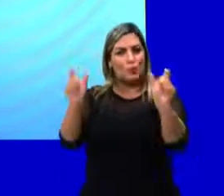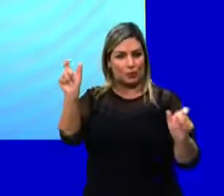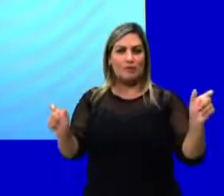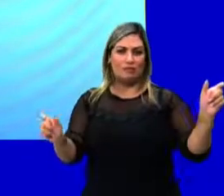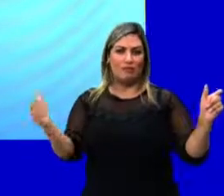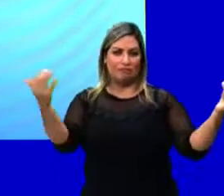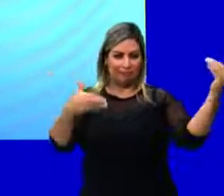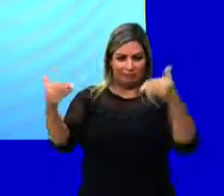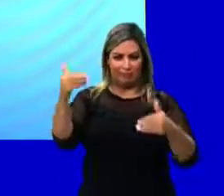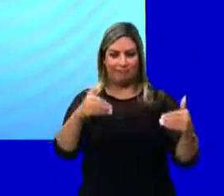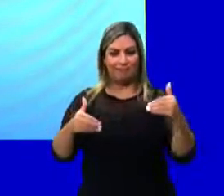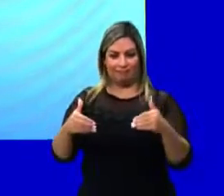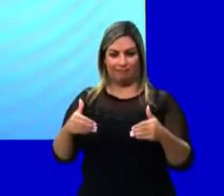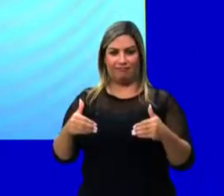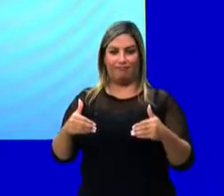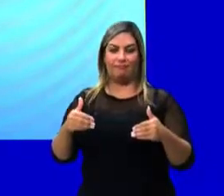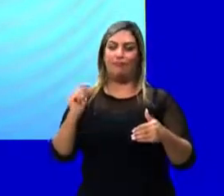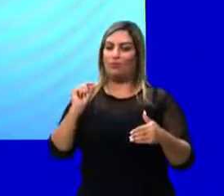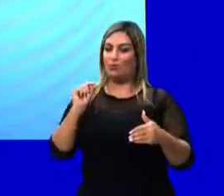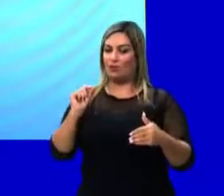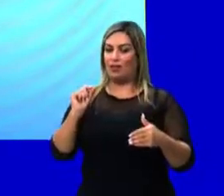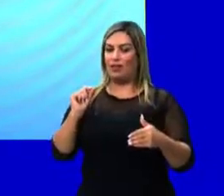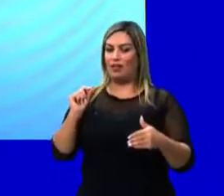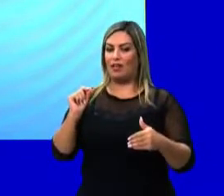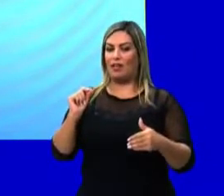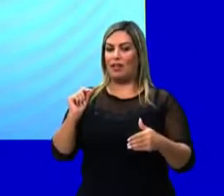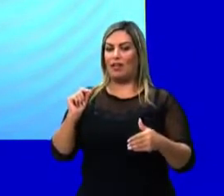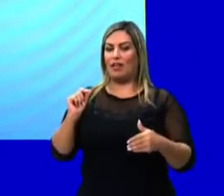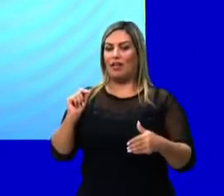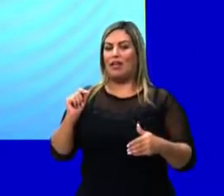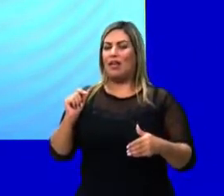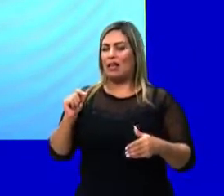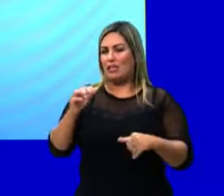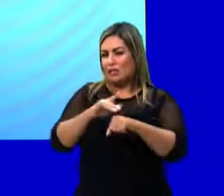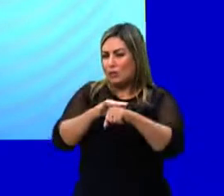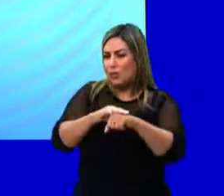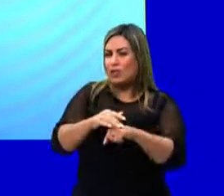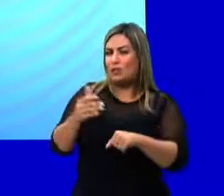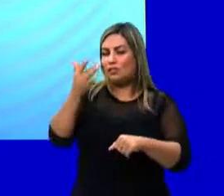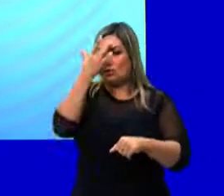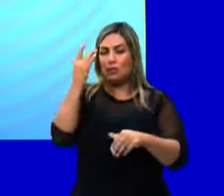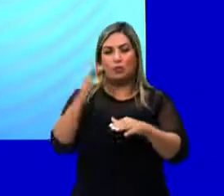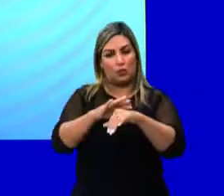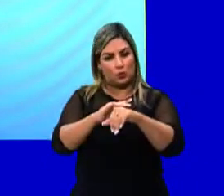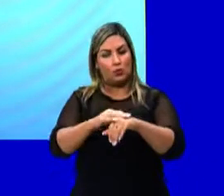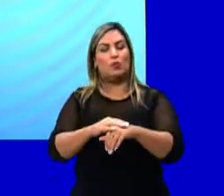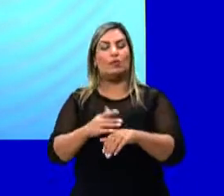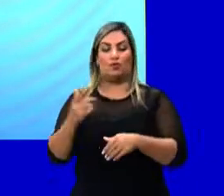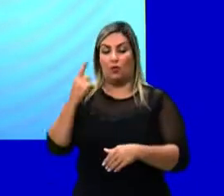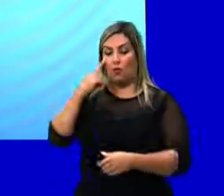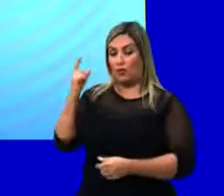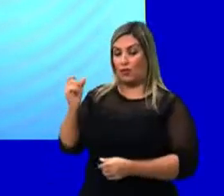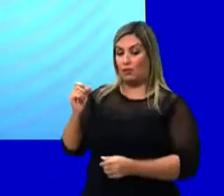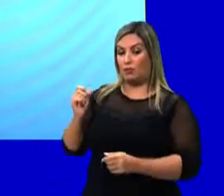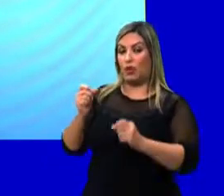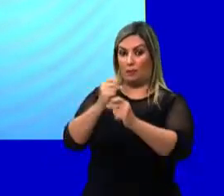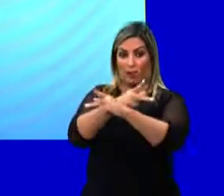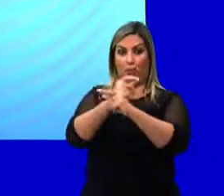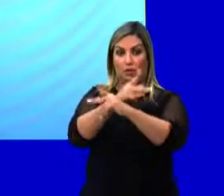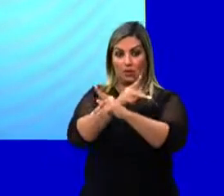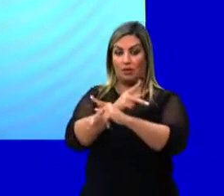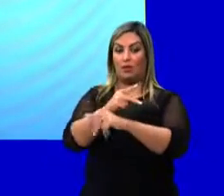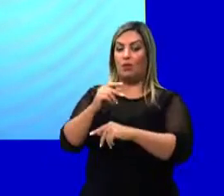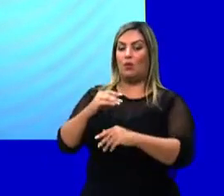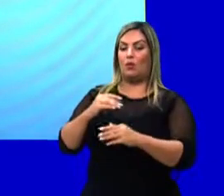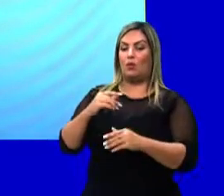pessoas, né? Então essas pessoas estão, a intensificação, nós temos aqui, olha, a preposição, né? Que seria